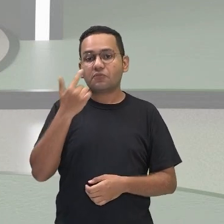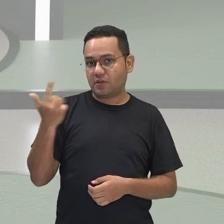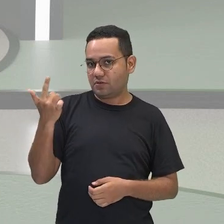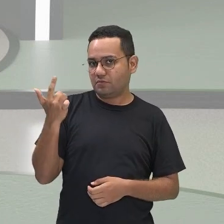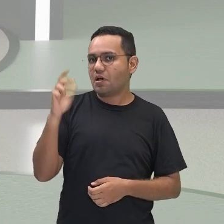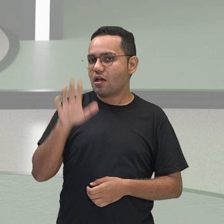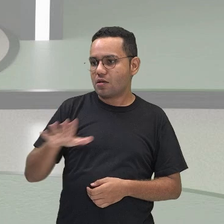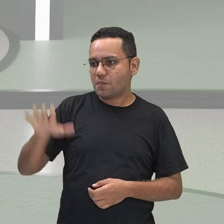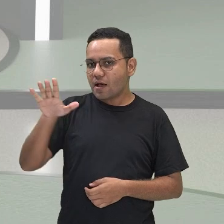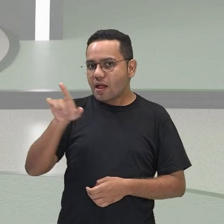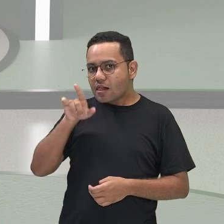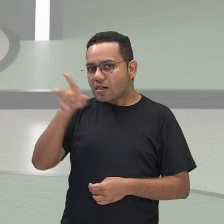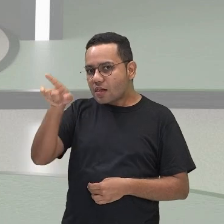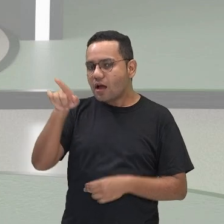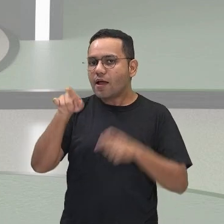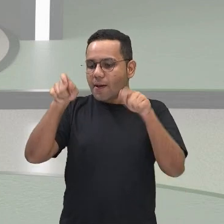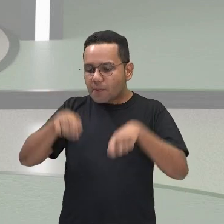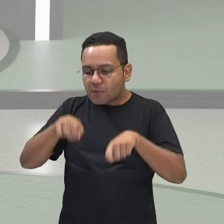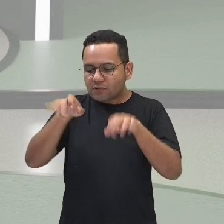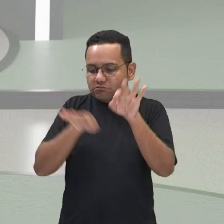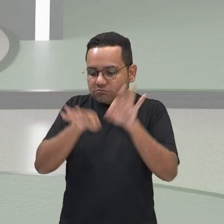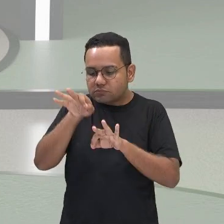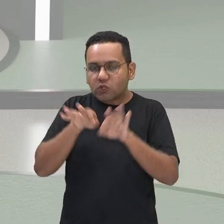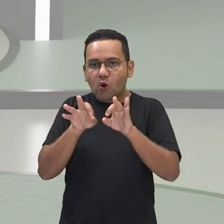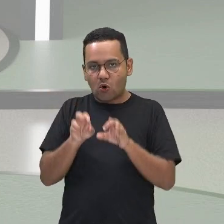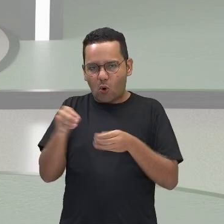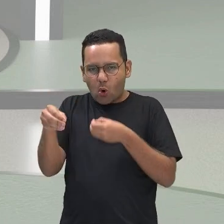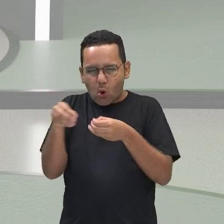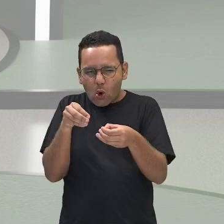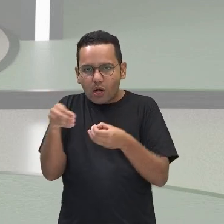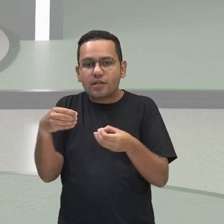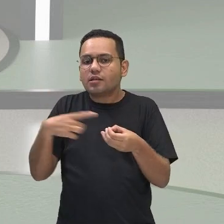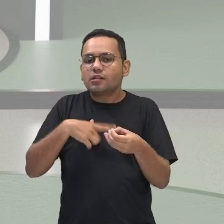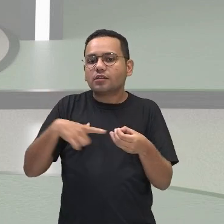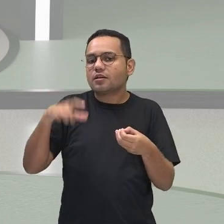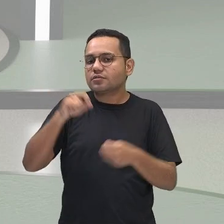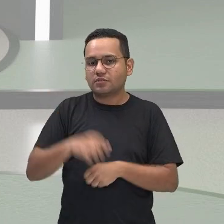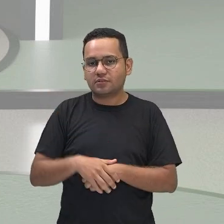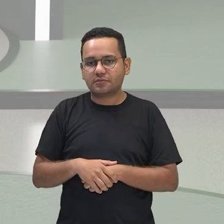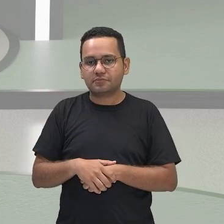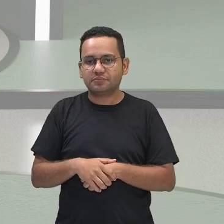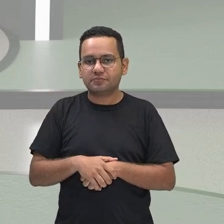flexível e móvel é fornecido pelo nosso sistema